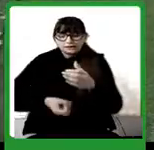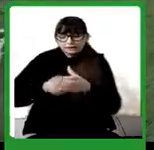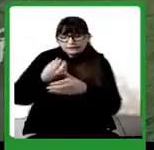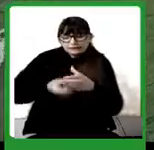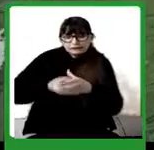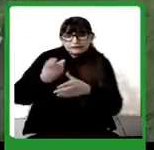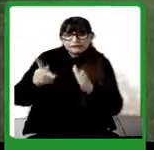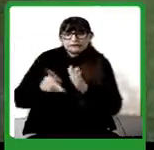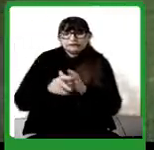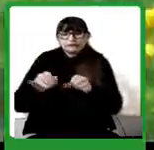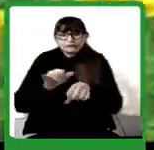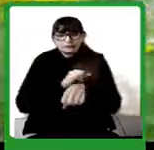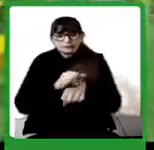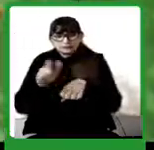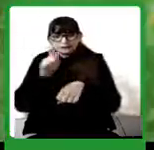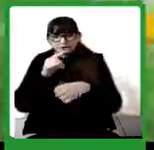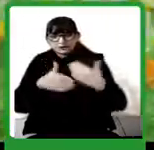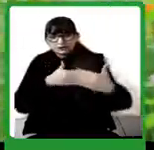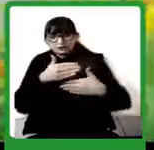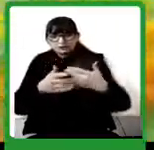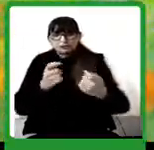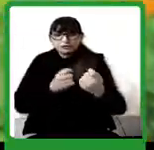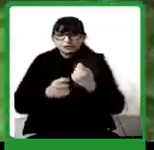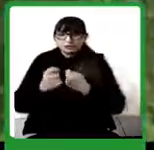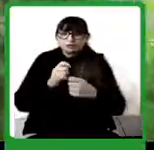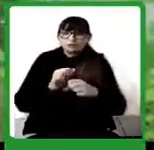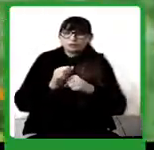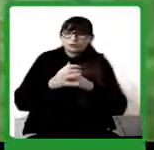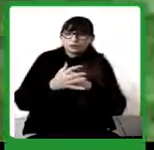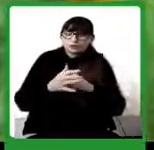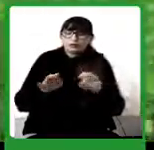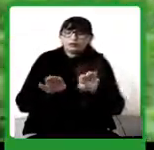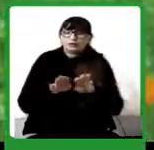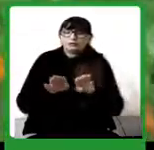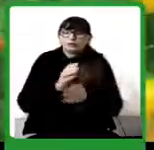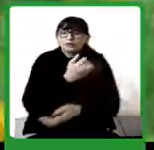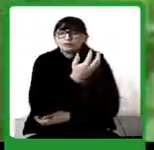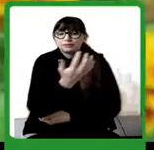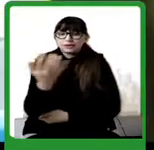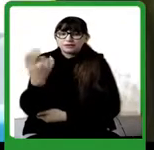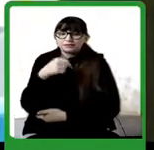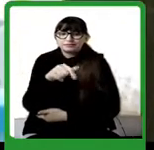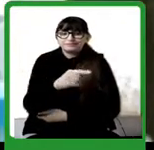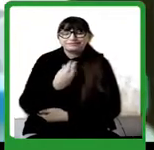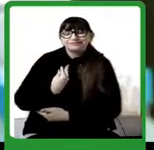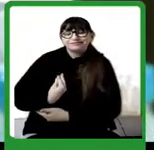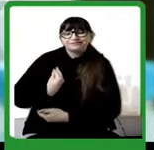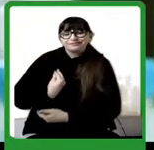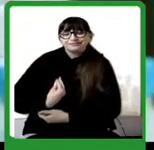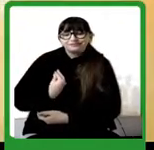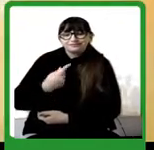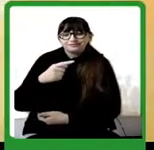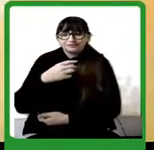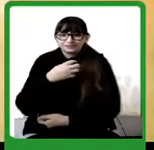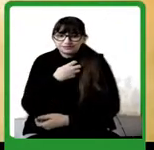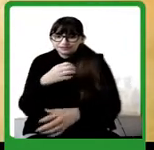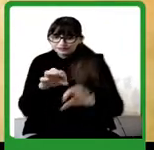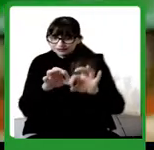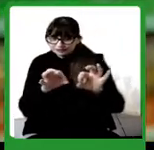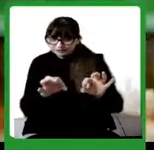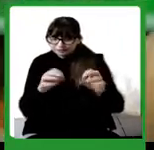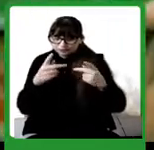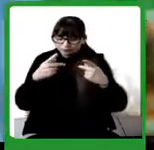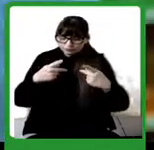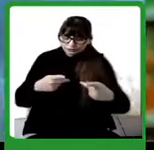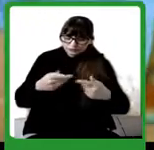de desenvolvimento econômico, social e ambiental nos lugares onde estamos presentes. Nosso jeito simples, humano e